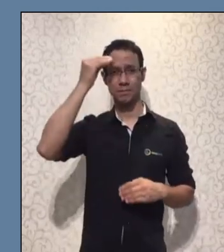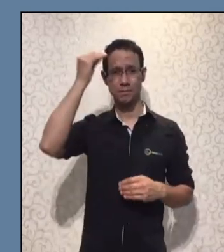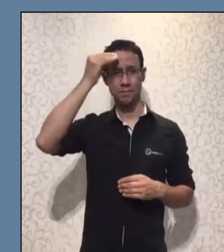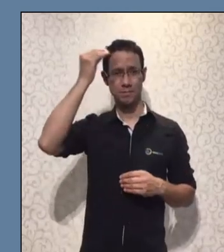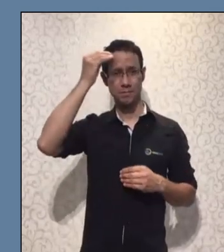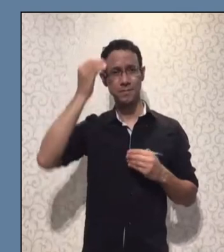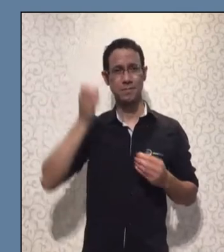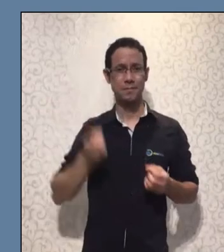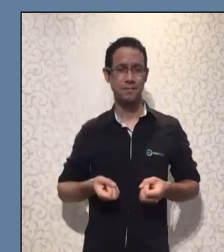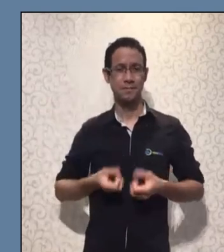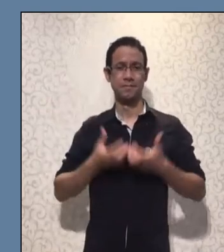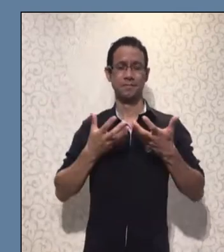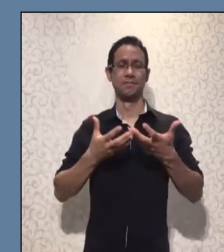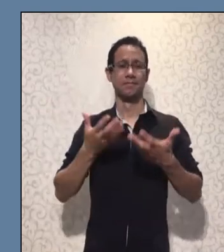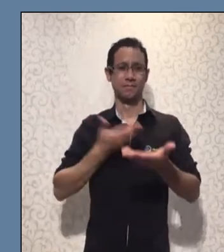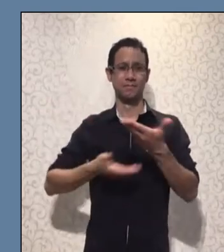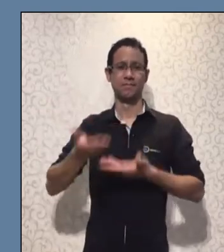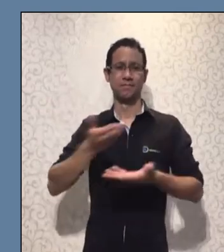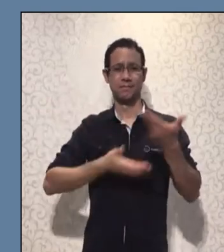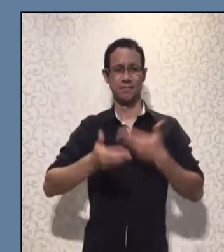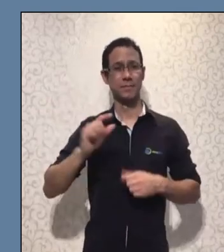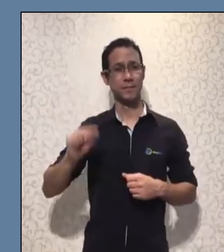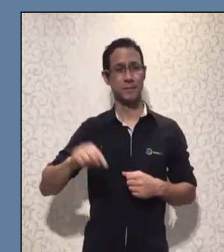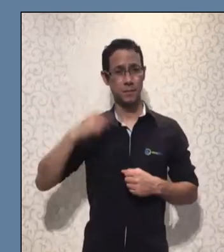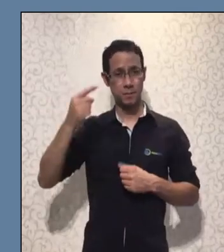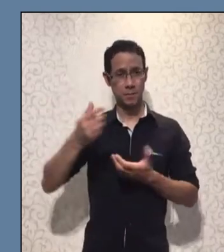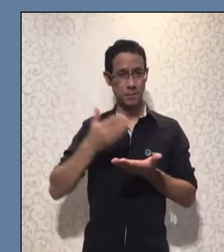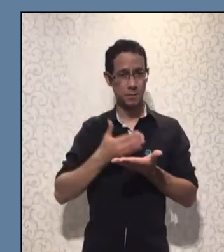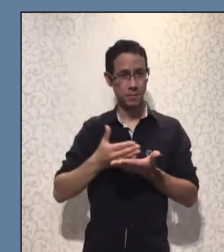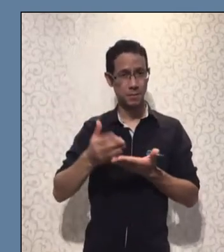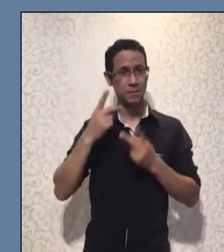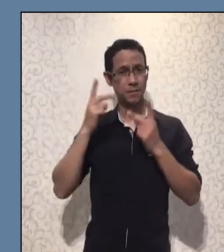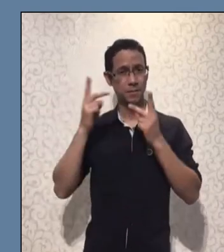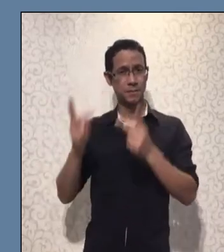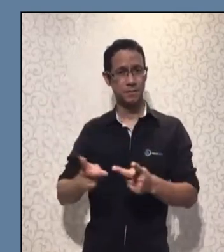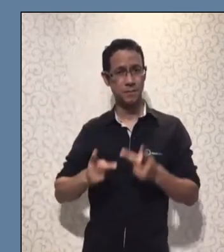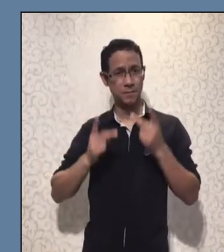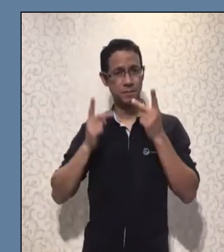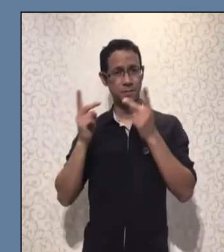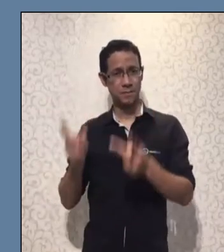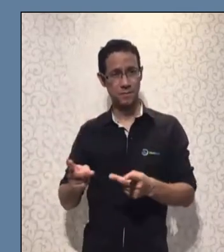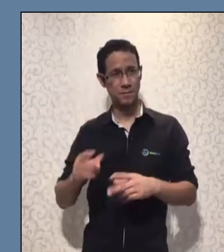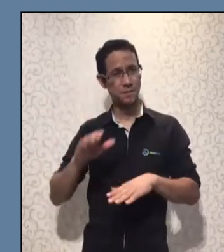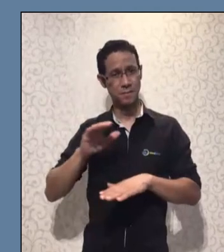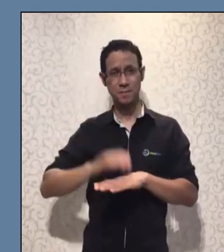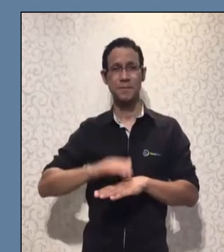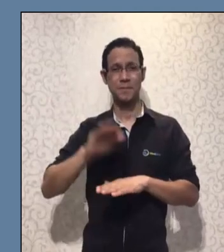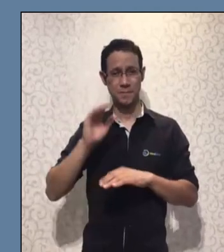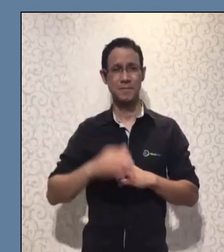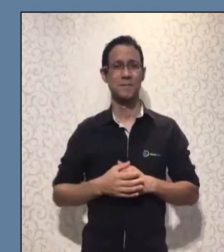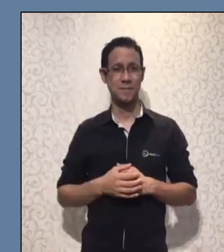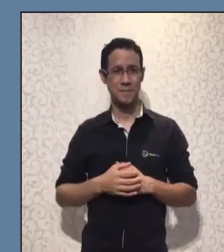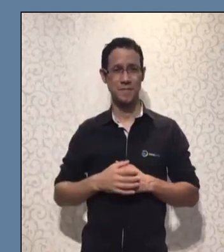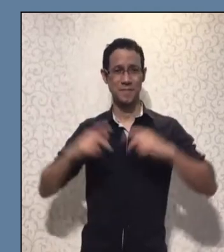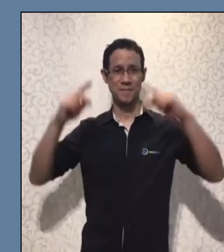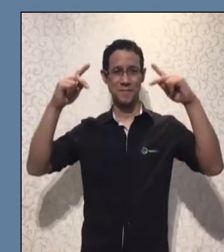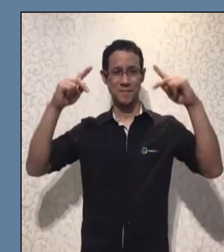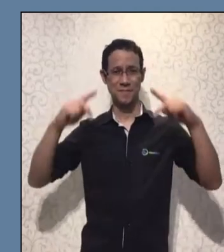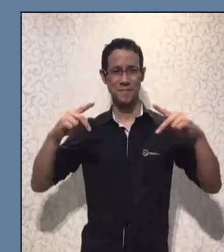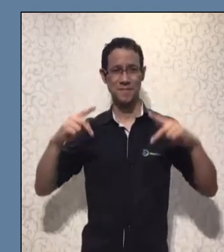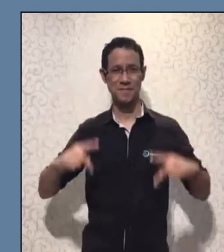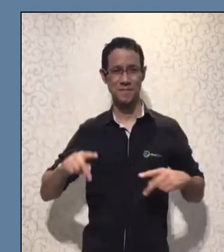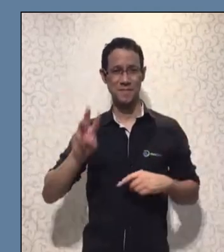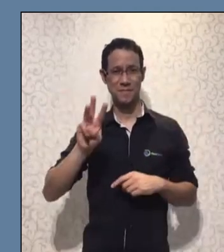dividida aqui, acho que a gente depois tem que começar a visitar com mais frequência a plataforma Wiki do Museu